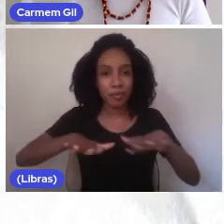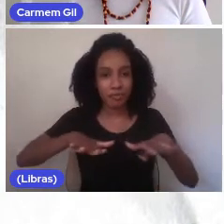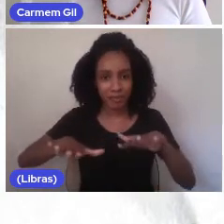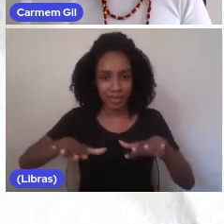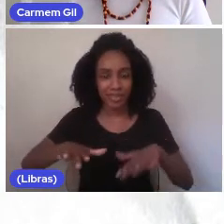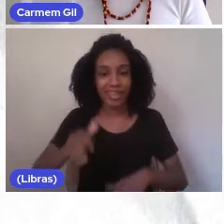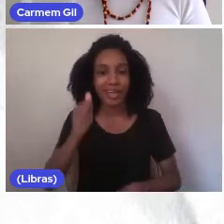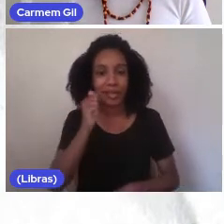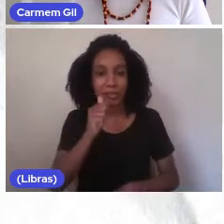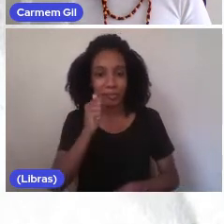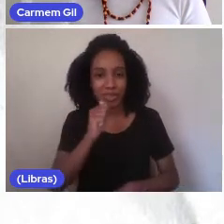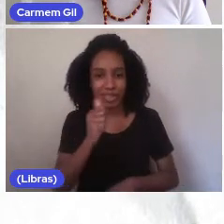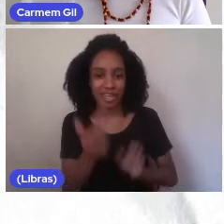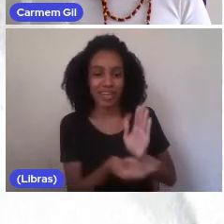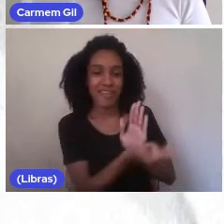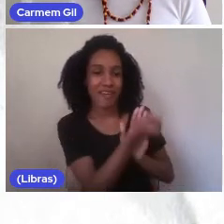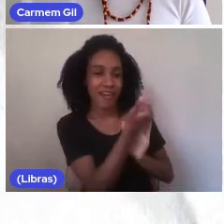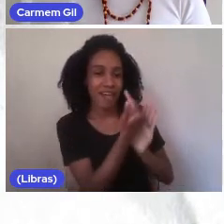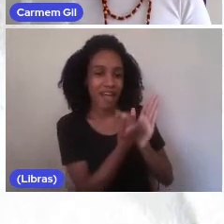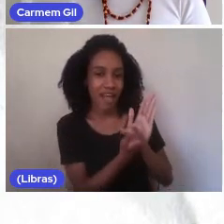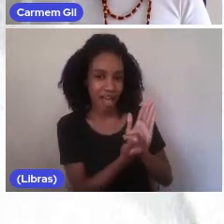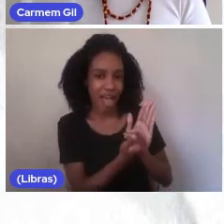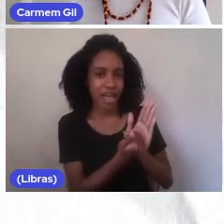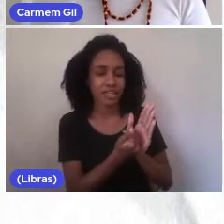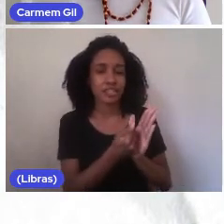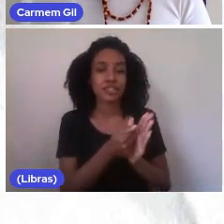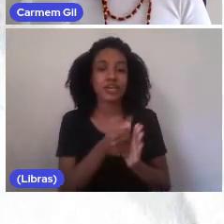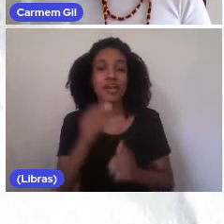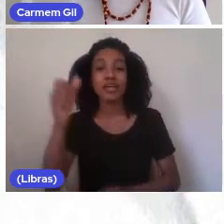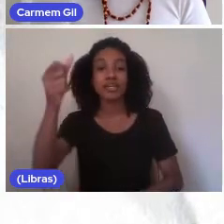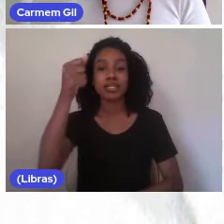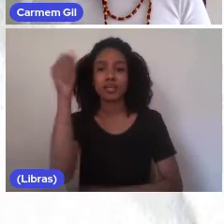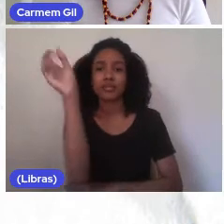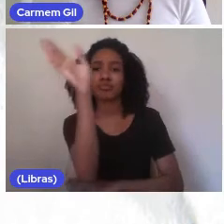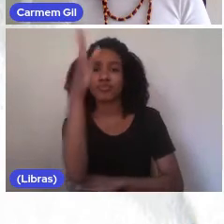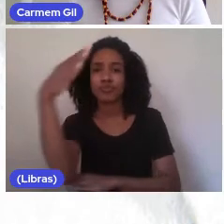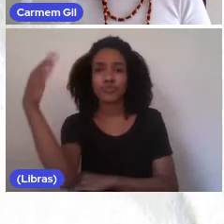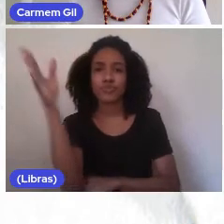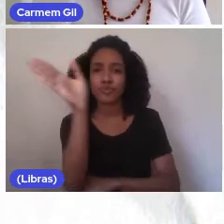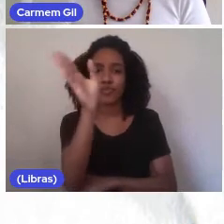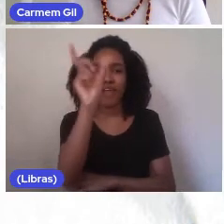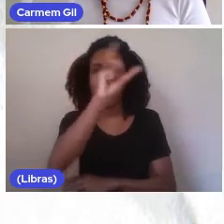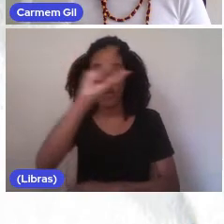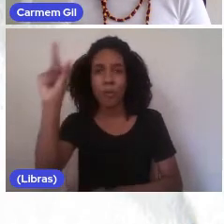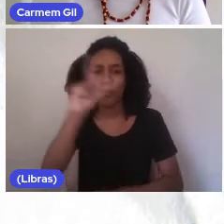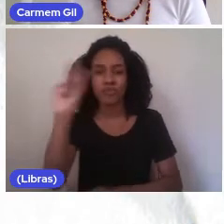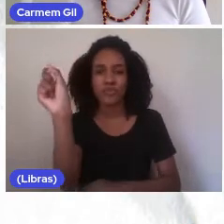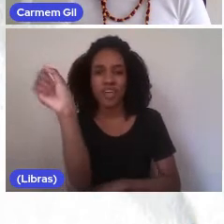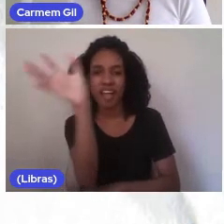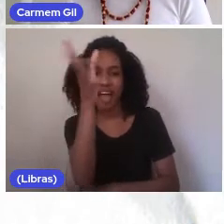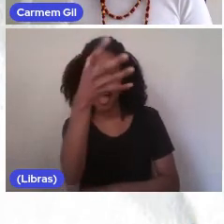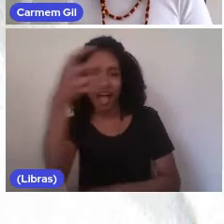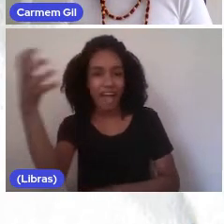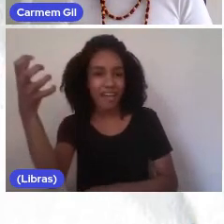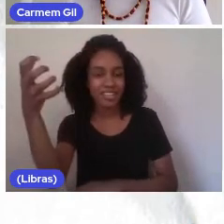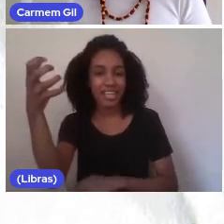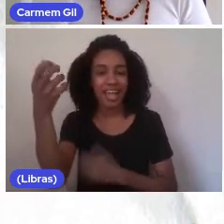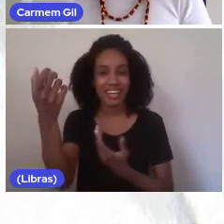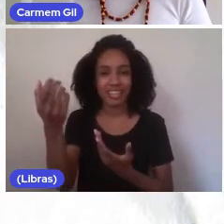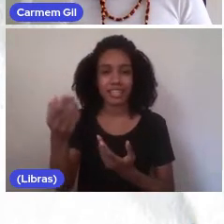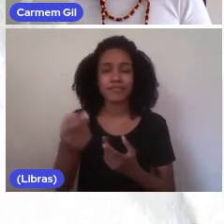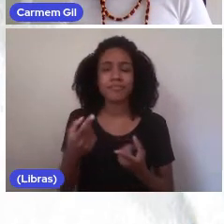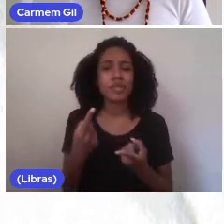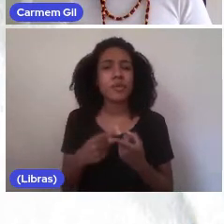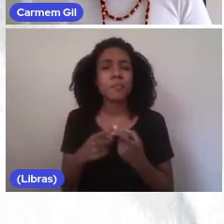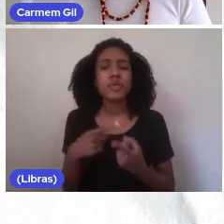portal segura uma bandeira colorida, em tiras ou rasgada, reformulada. Por que que